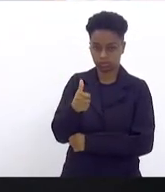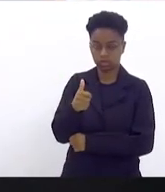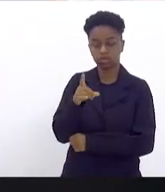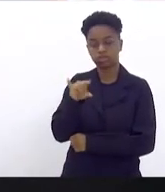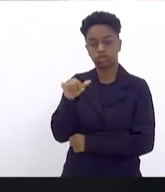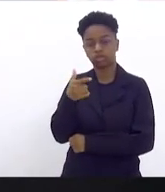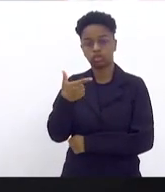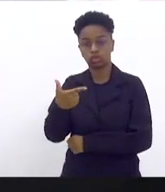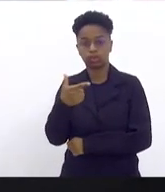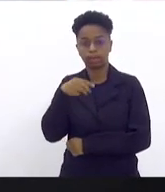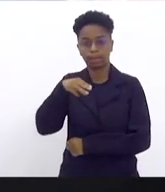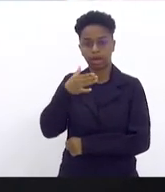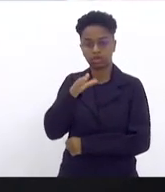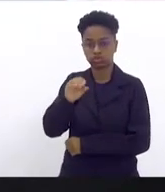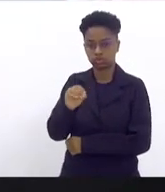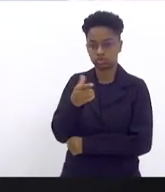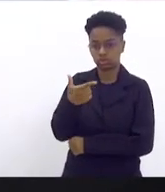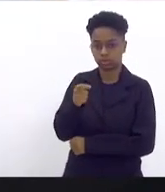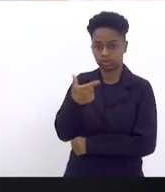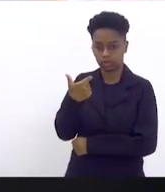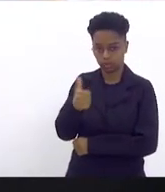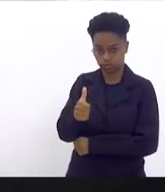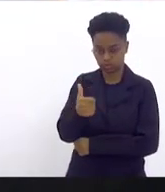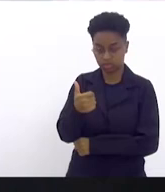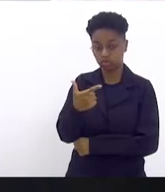de março de 2012. Que